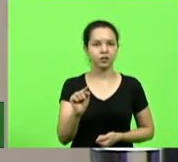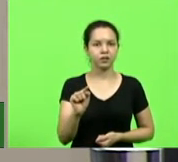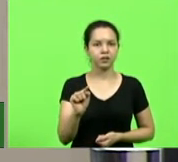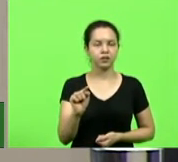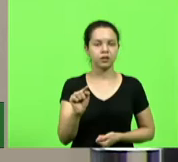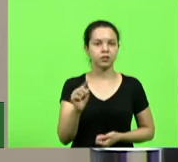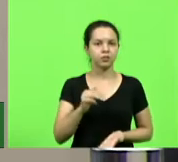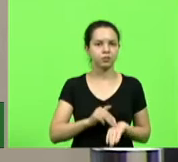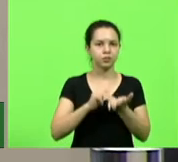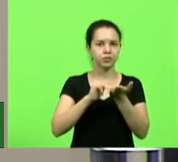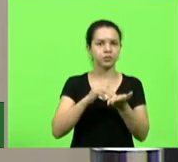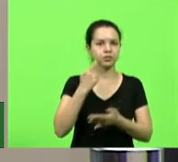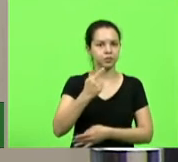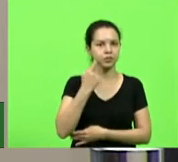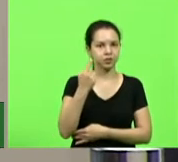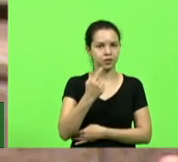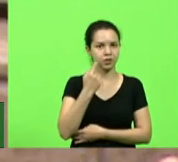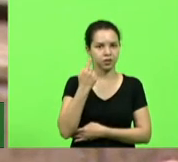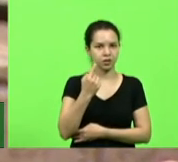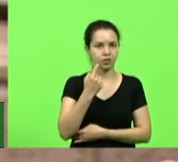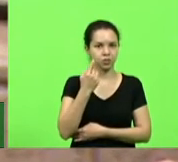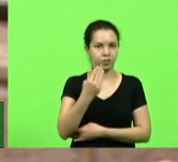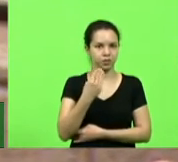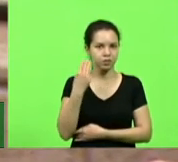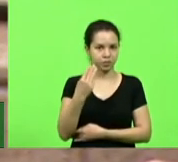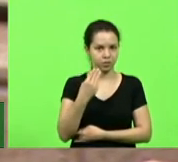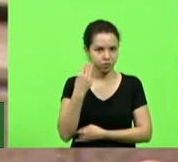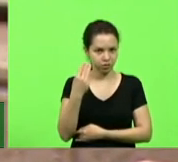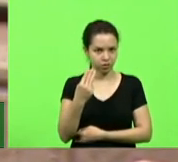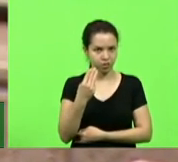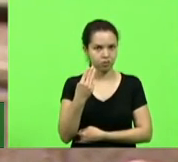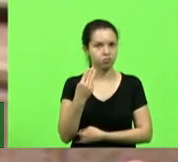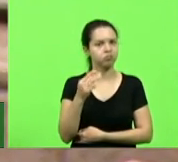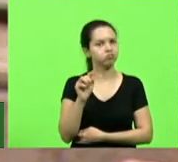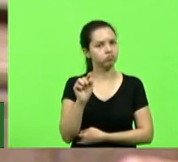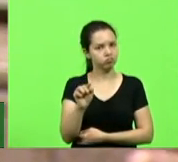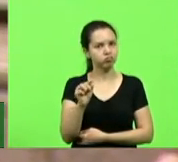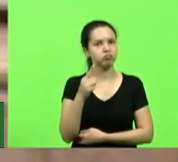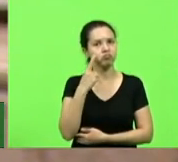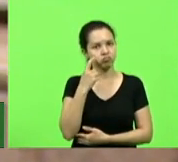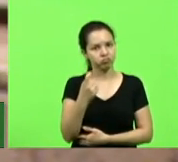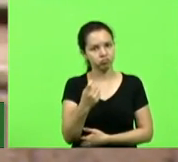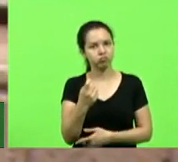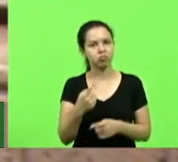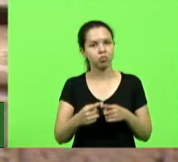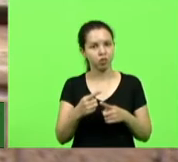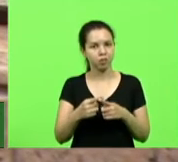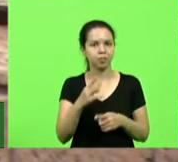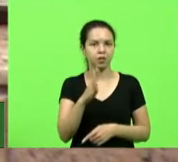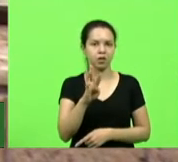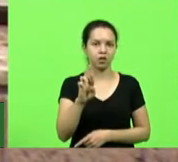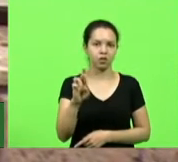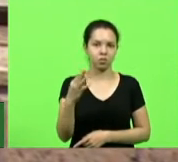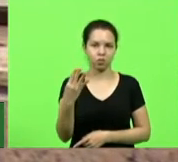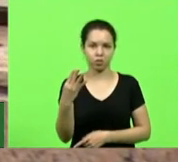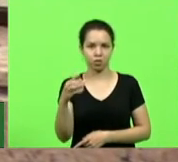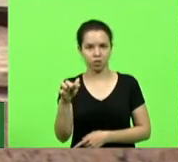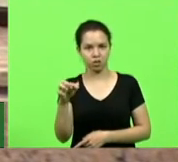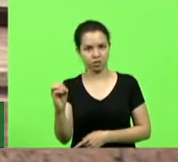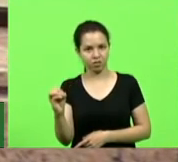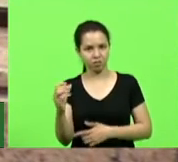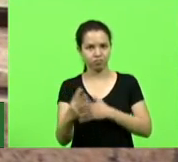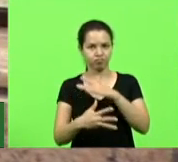Essa moção do deputado Márcio Machado, até ela é interessante, porque a BR-470 está um caos e não tem onde